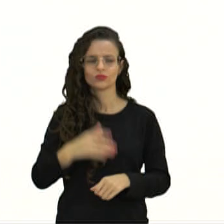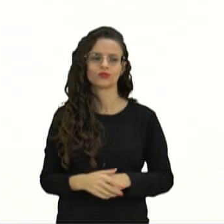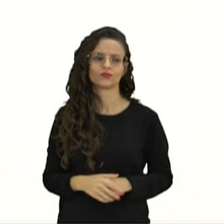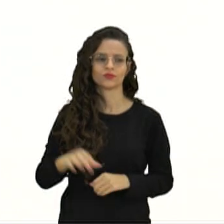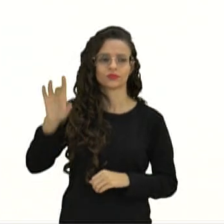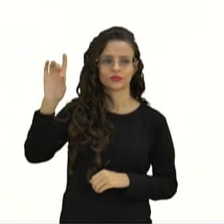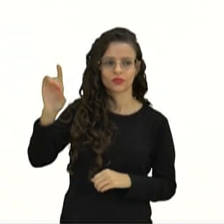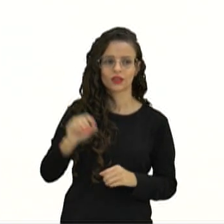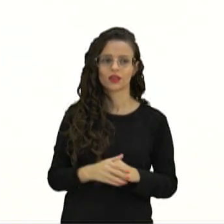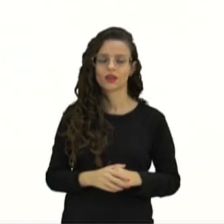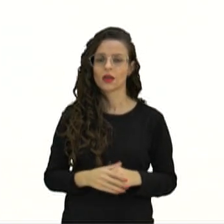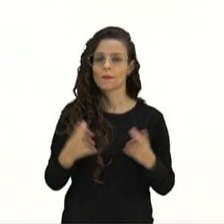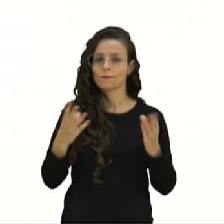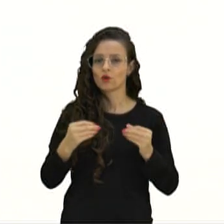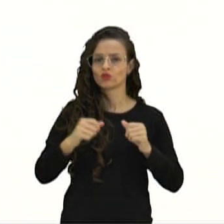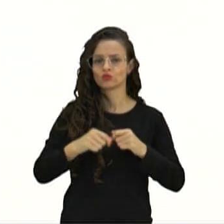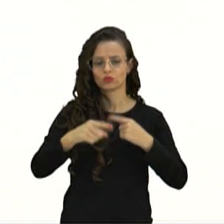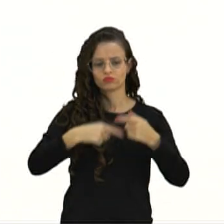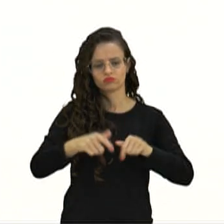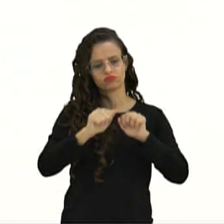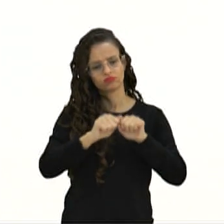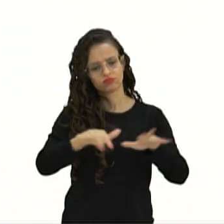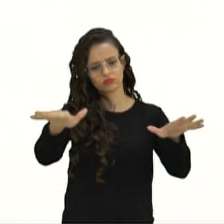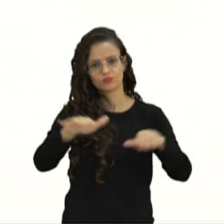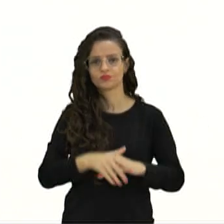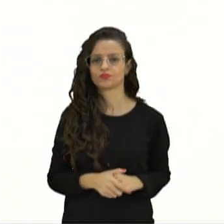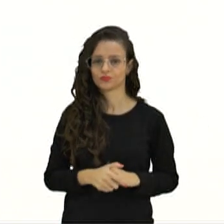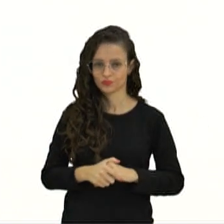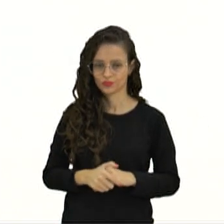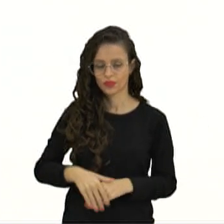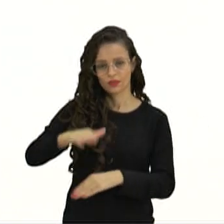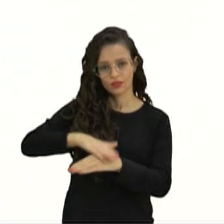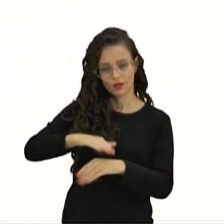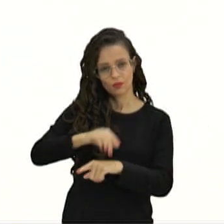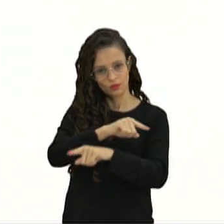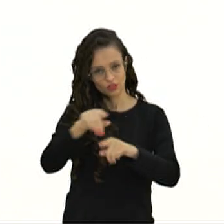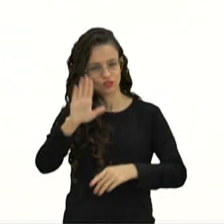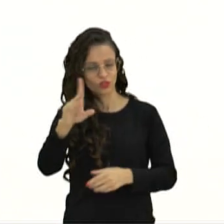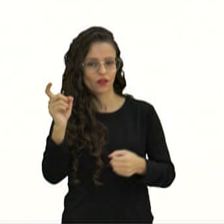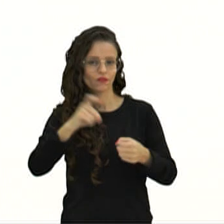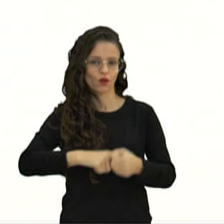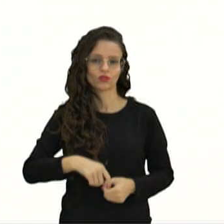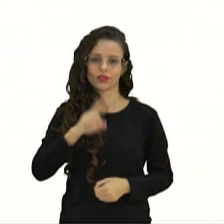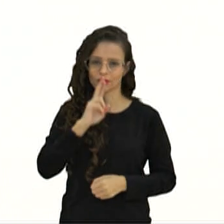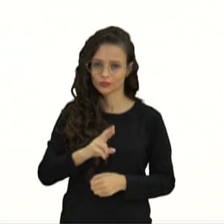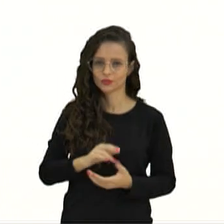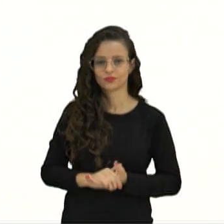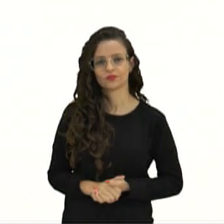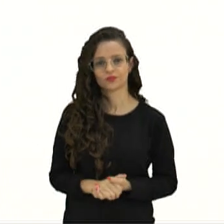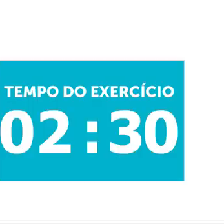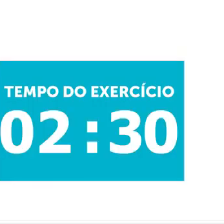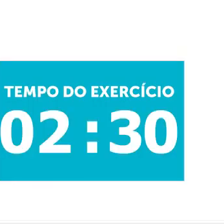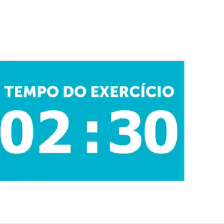D, grande número de descendentes. Pessoal, vou dar um tempinho para vocês, eu já volto, vocês vão responder agora.